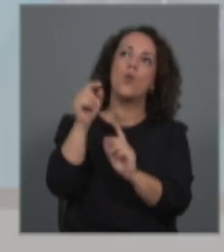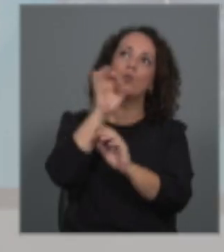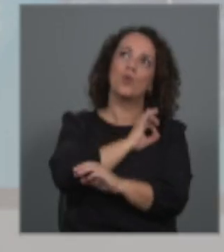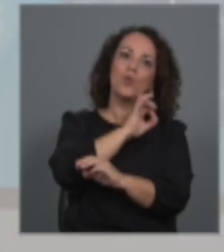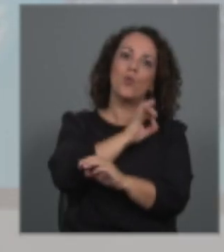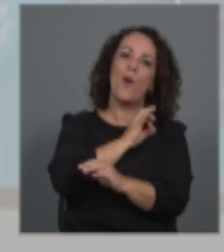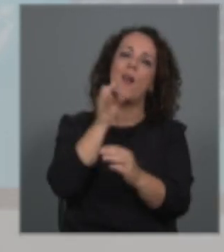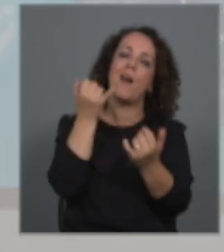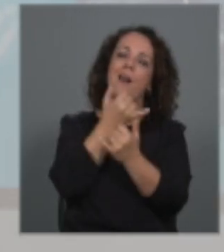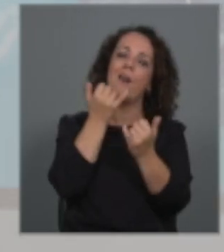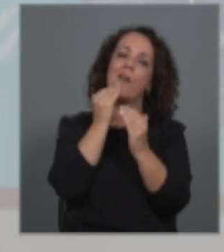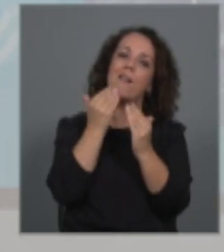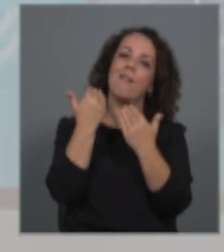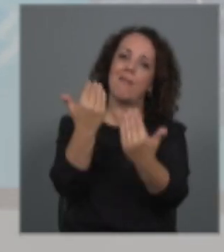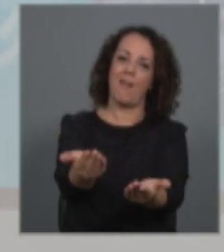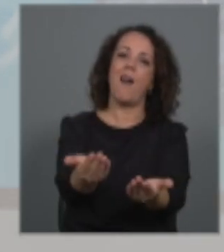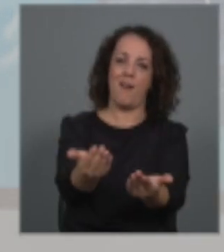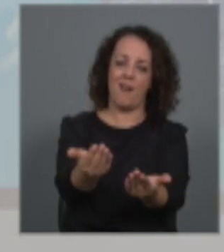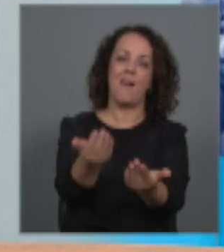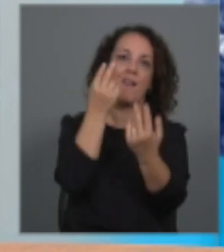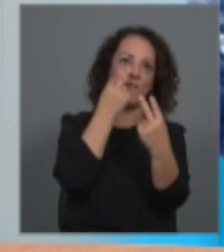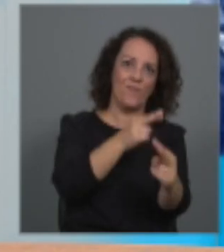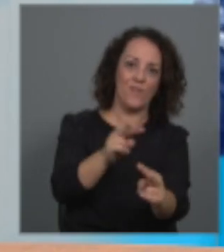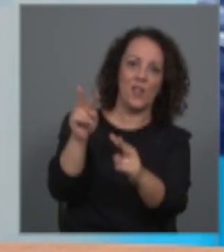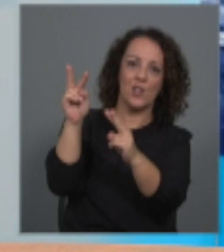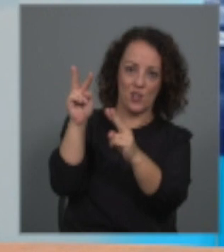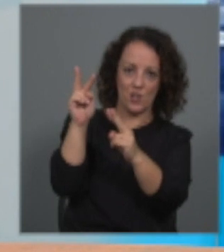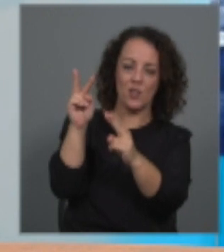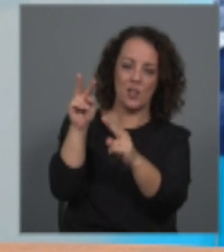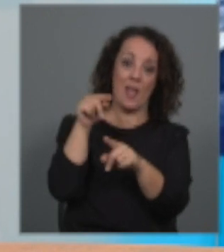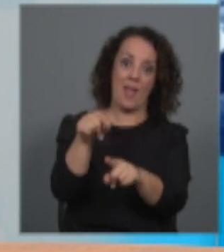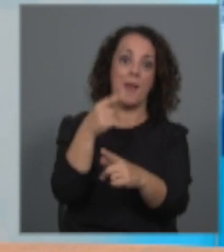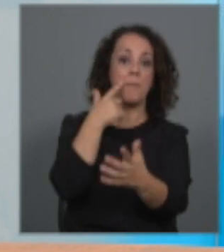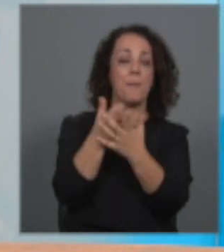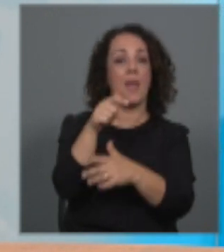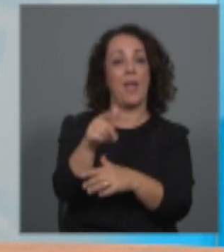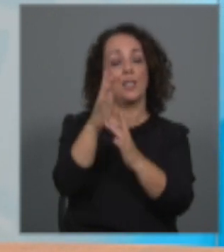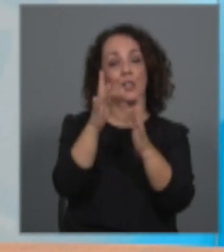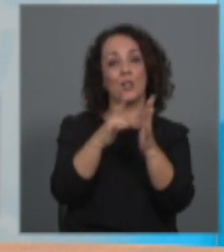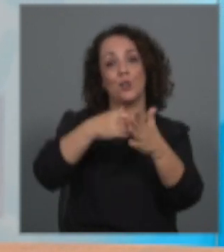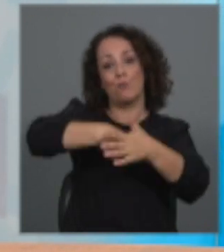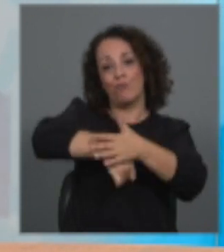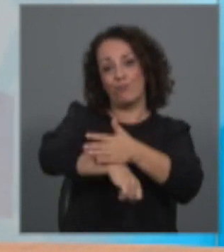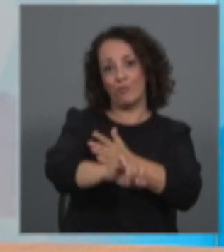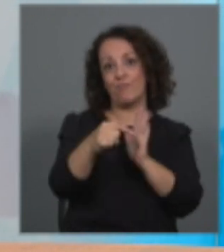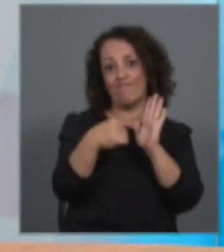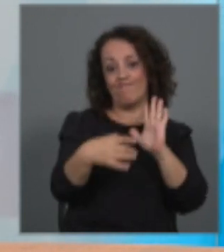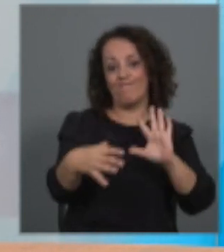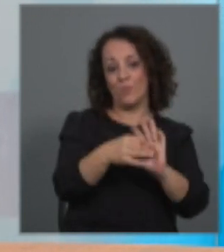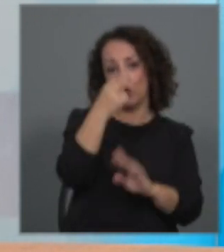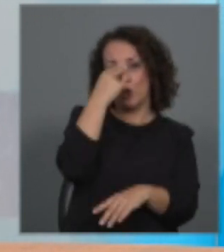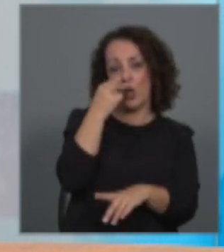aparecerá, será vista, particularmente no nascimento de Jesus histórico que já